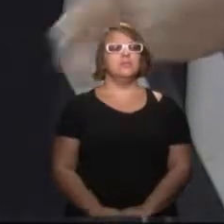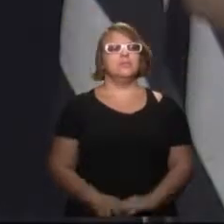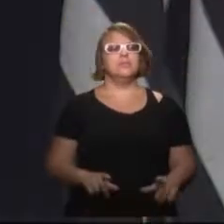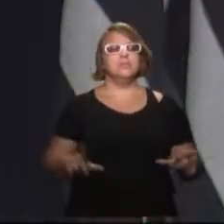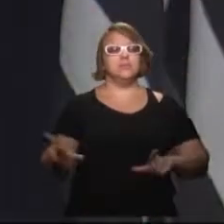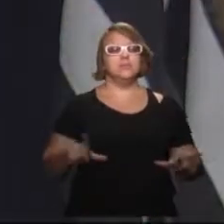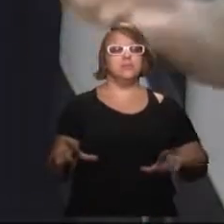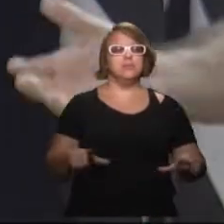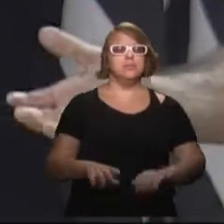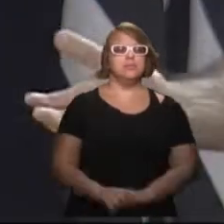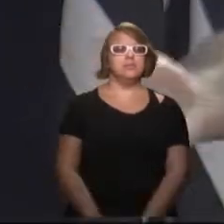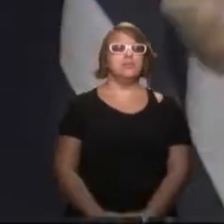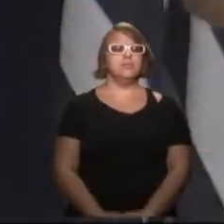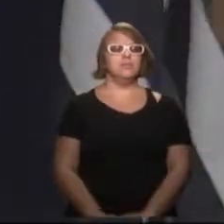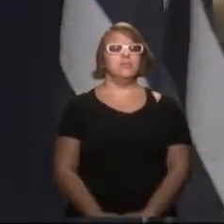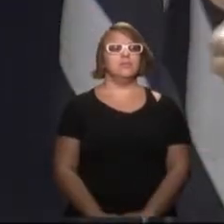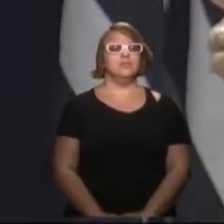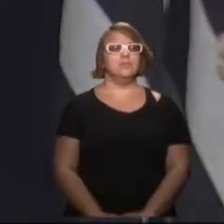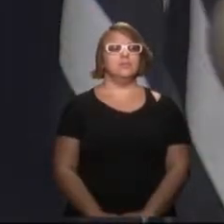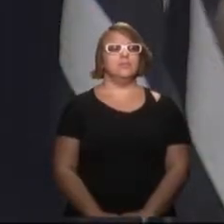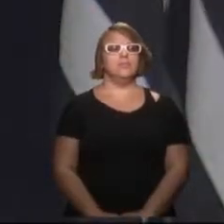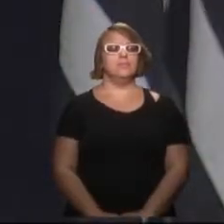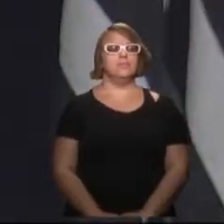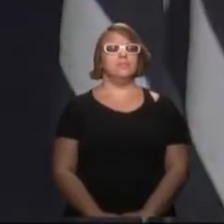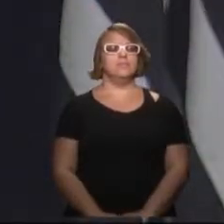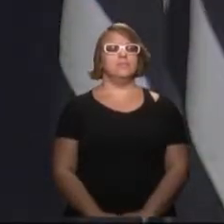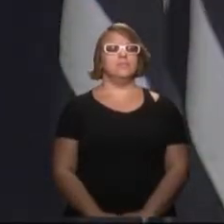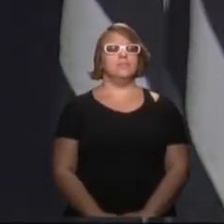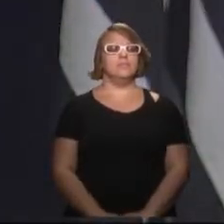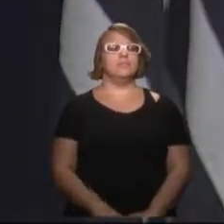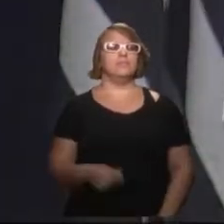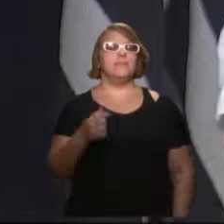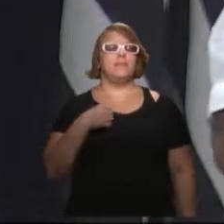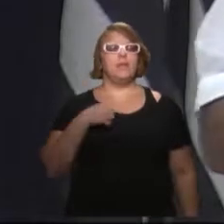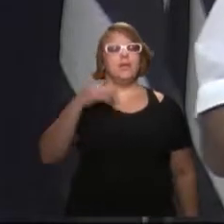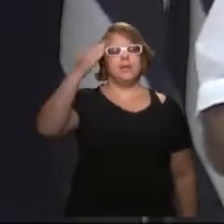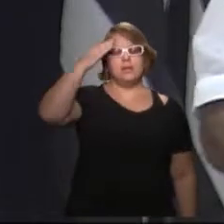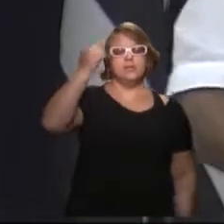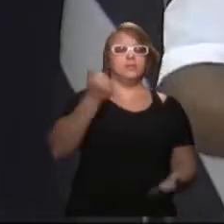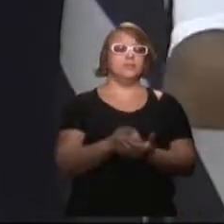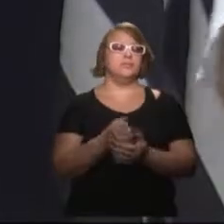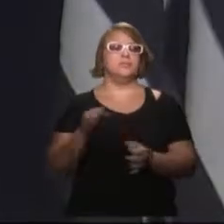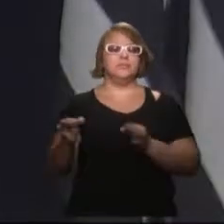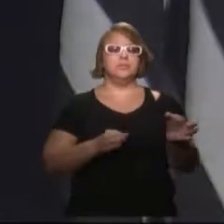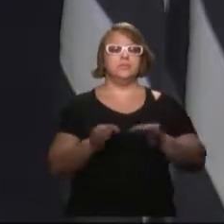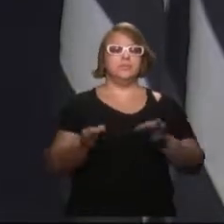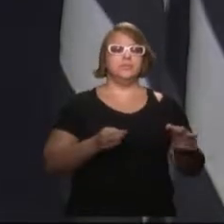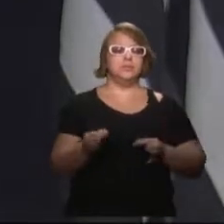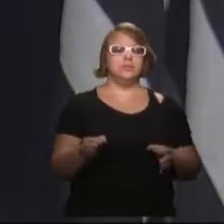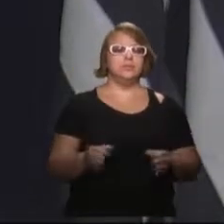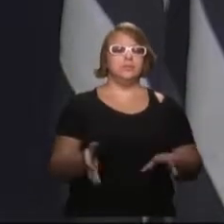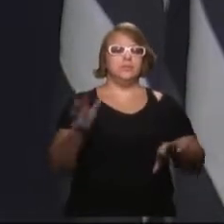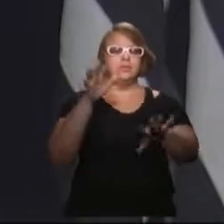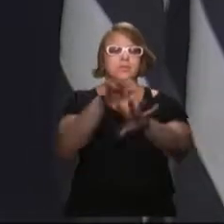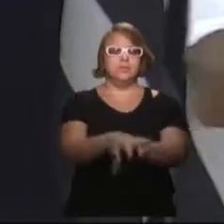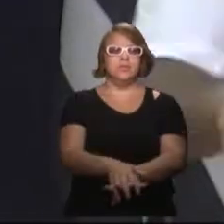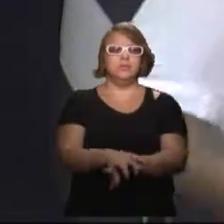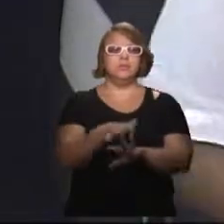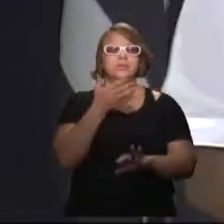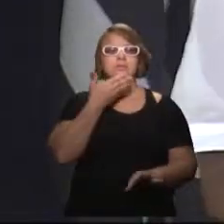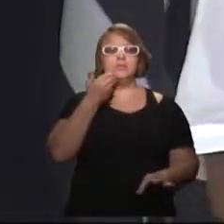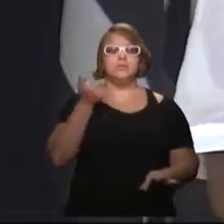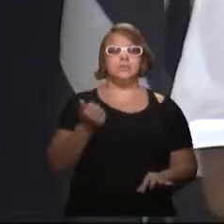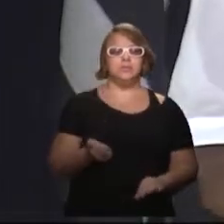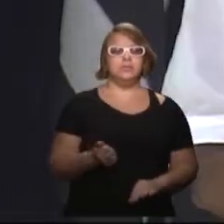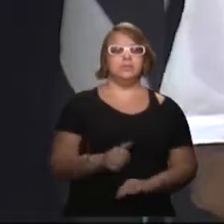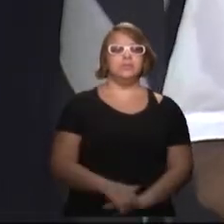minha tese e vou votar favoravelmente, porque é nisso que eu acredito, em projetos assim, de inclusão, dar uma oportunidade para aquele cidadão que naquele